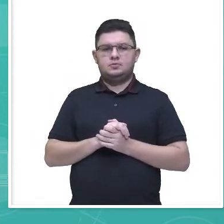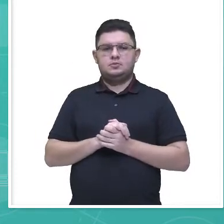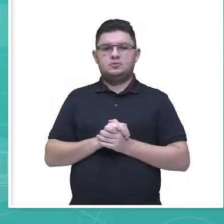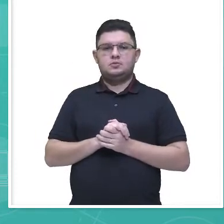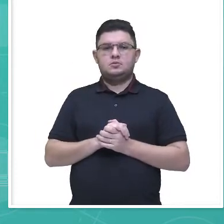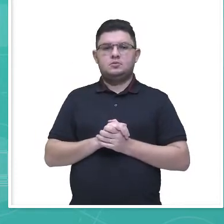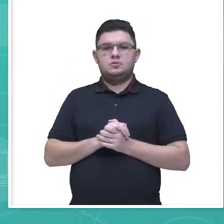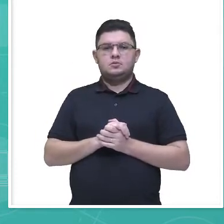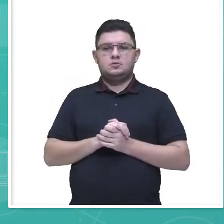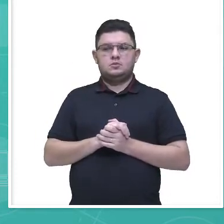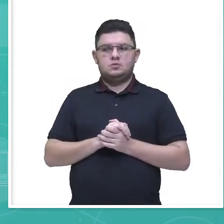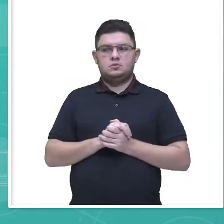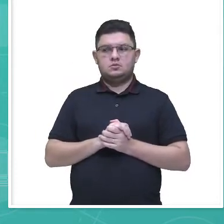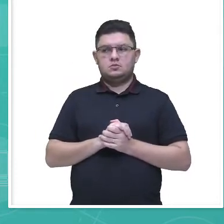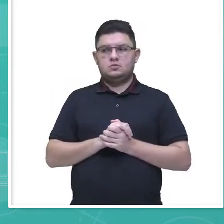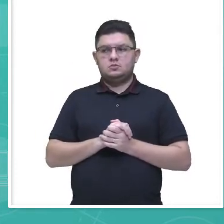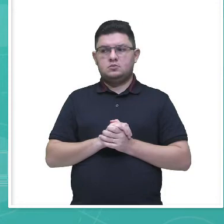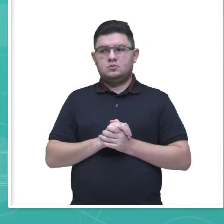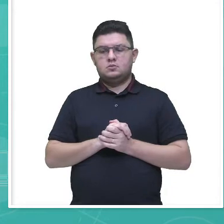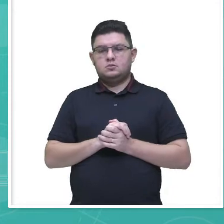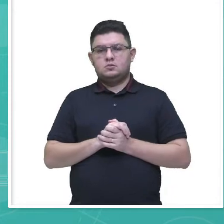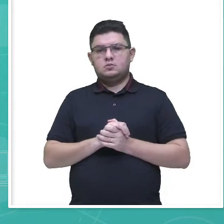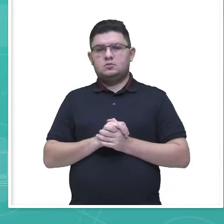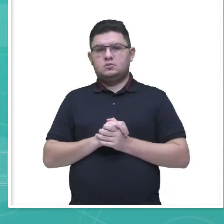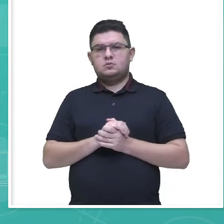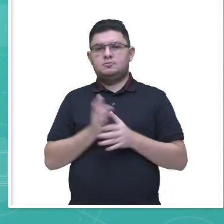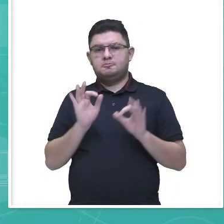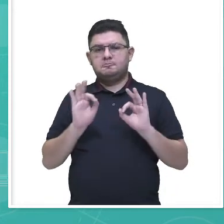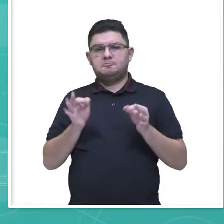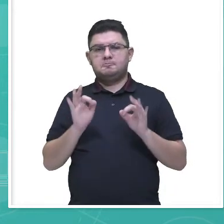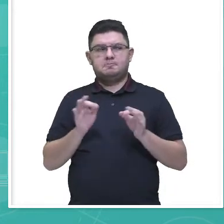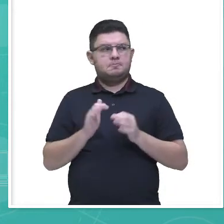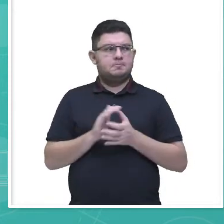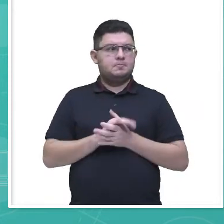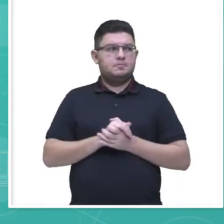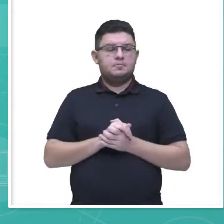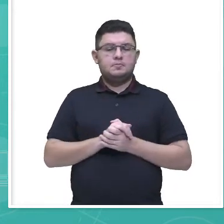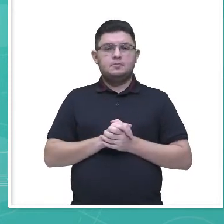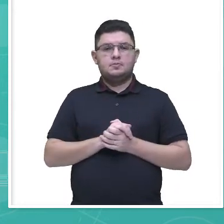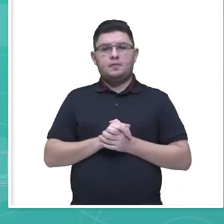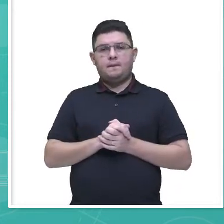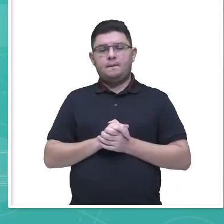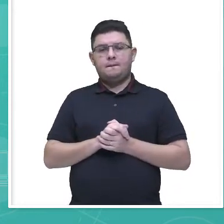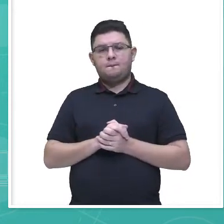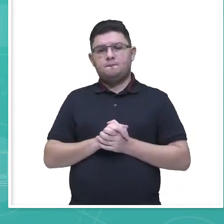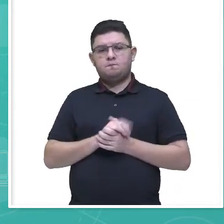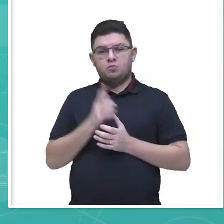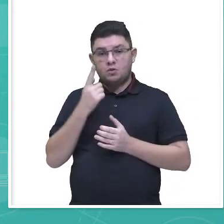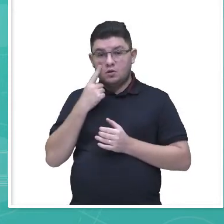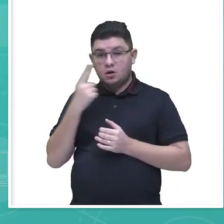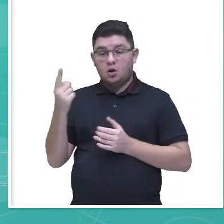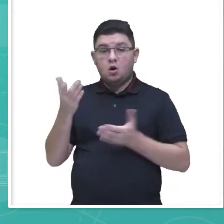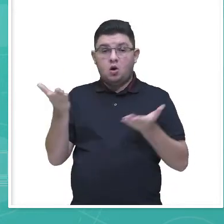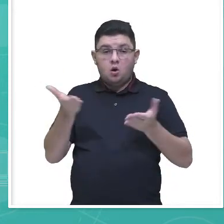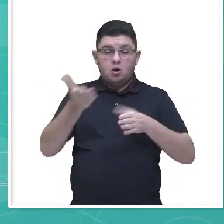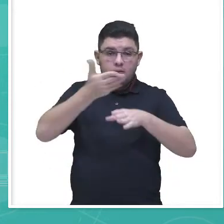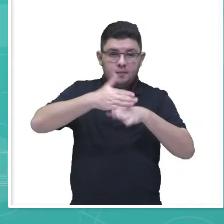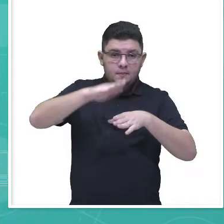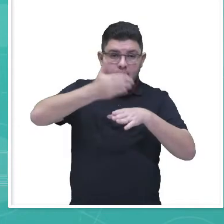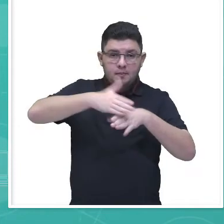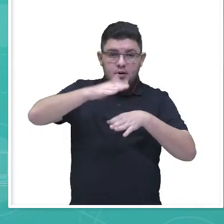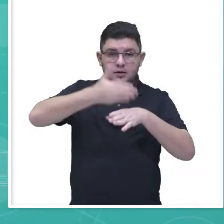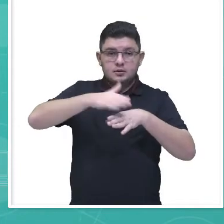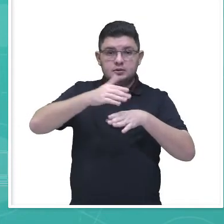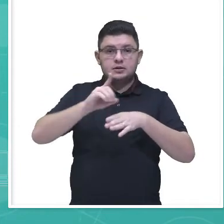comunidade tem essa distância de 3 quilômetros para a outra, certo? Agora sim. Agora a gente vai praticar um pouquinho aí do que nós estudamos na